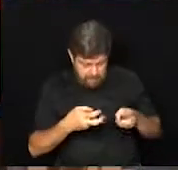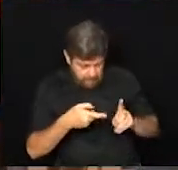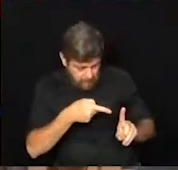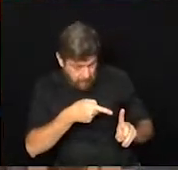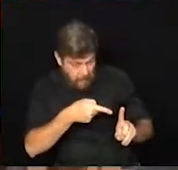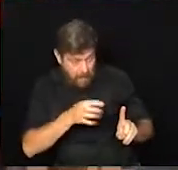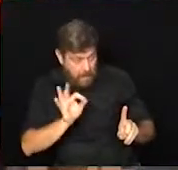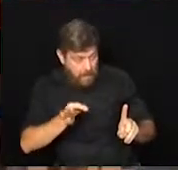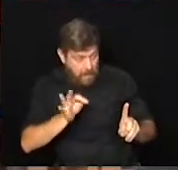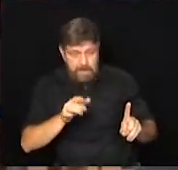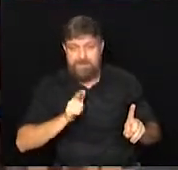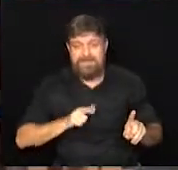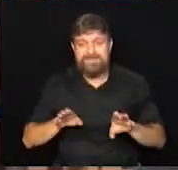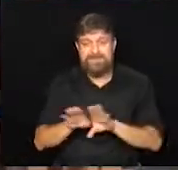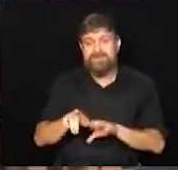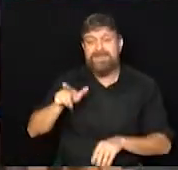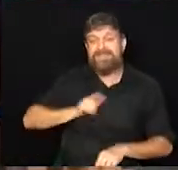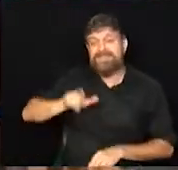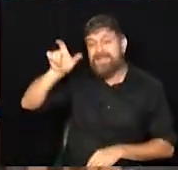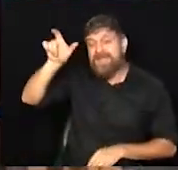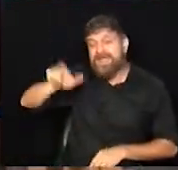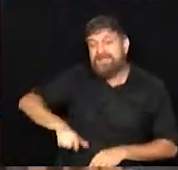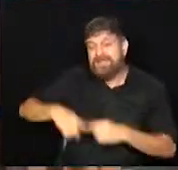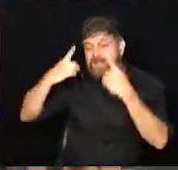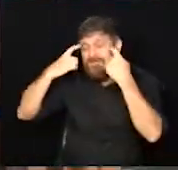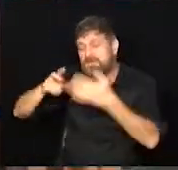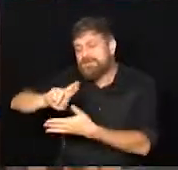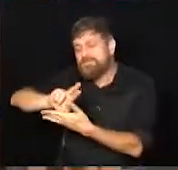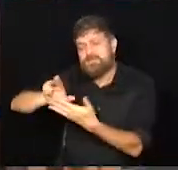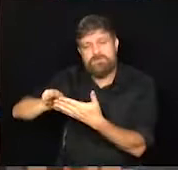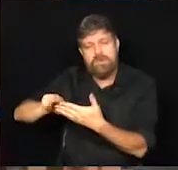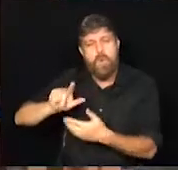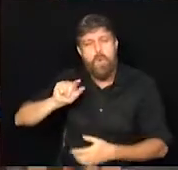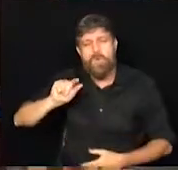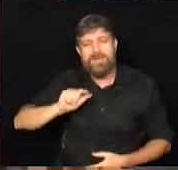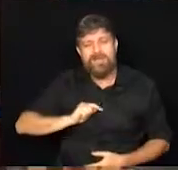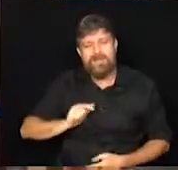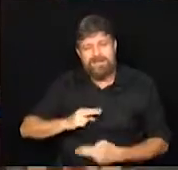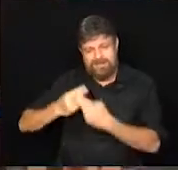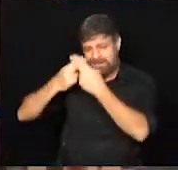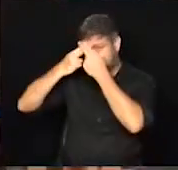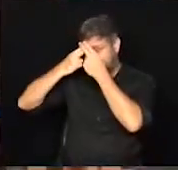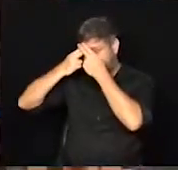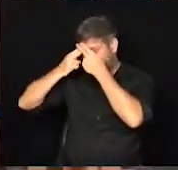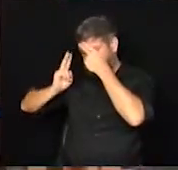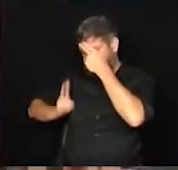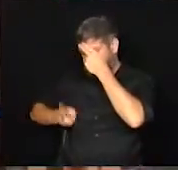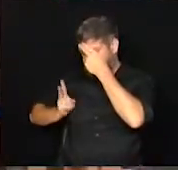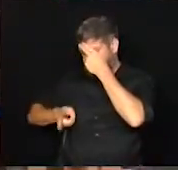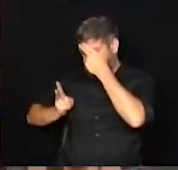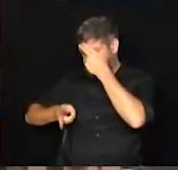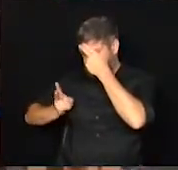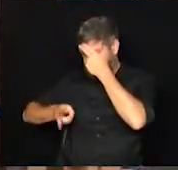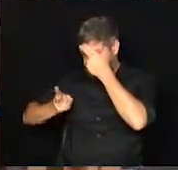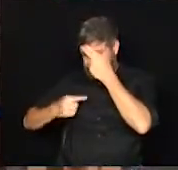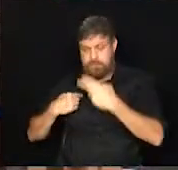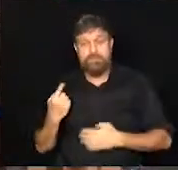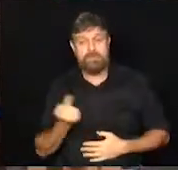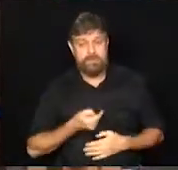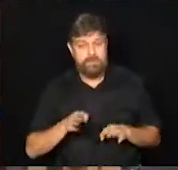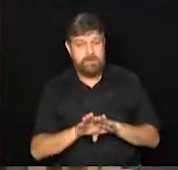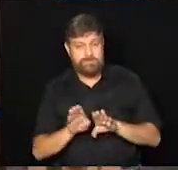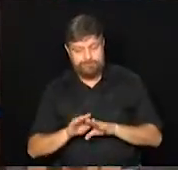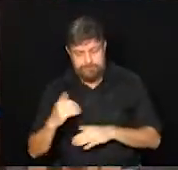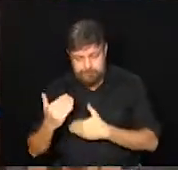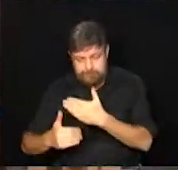gente vê que também não é tão invisíveis assim, que elas deixam aí profundas marcas, e a gente está